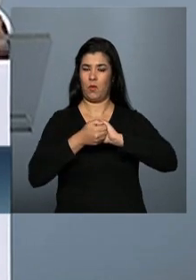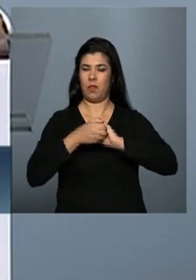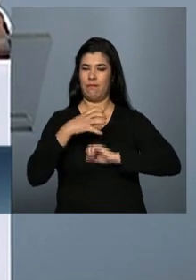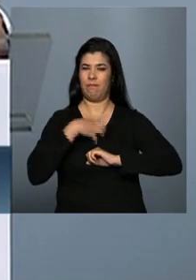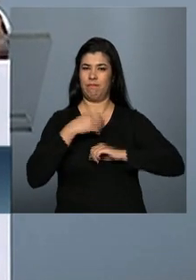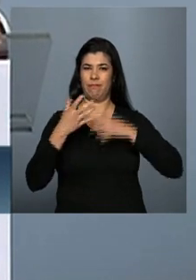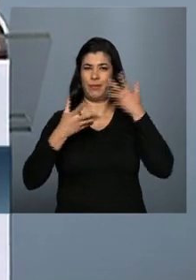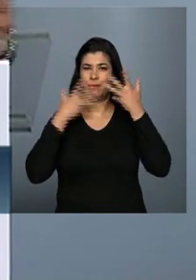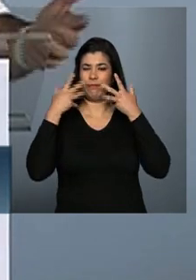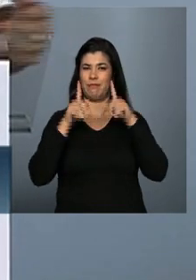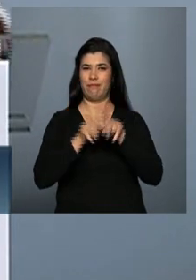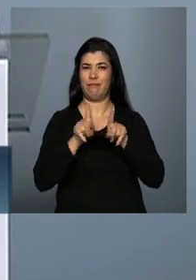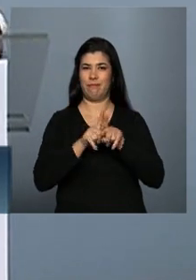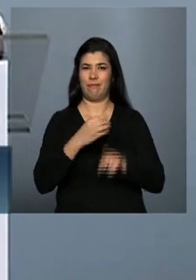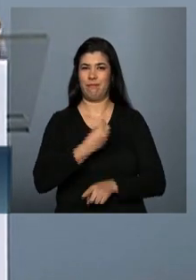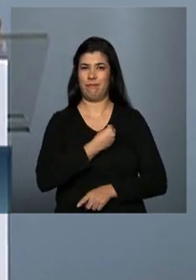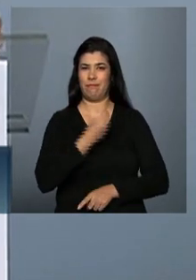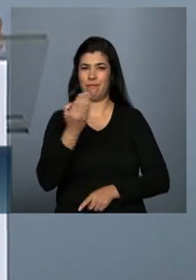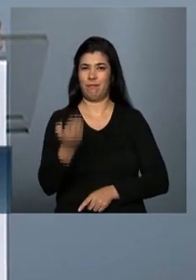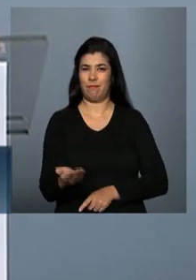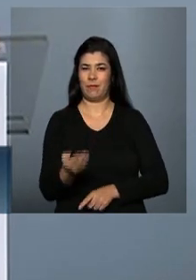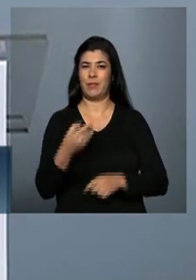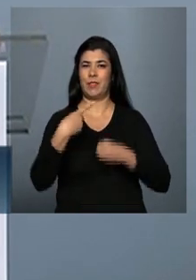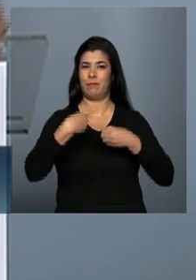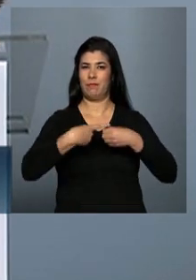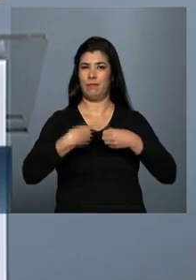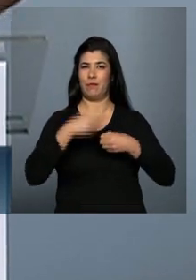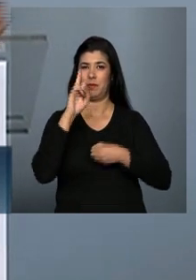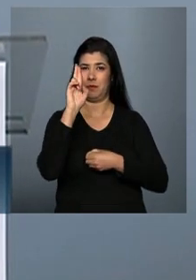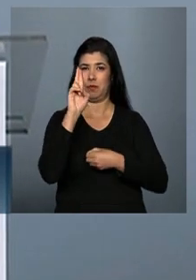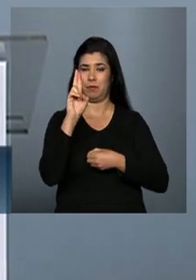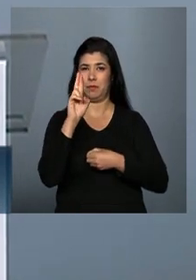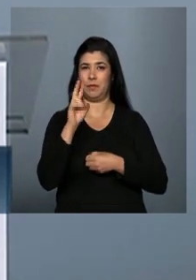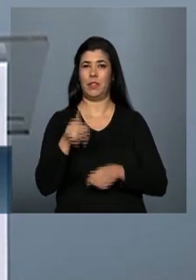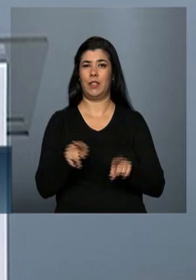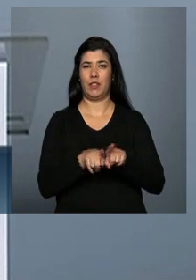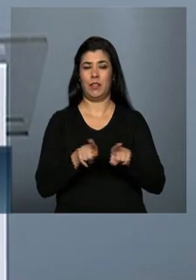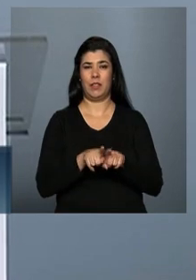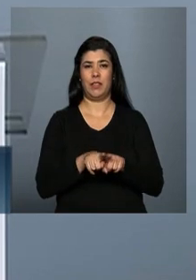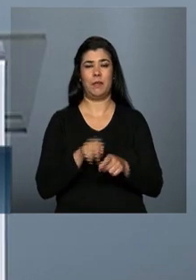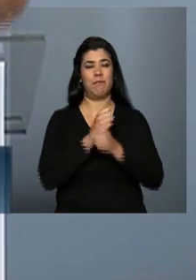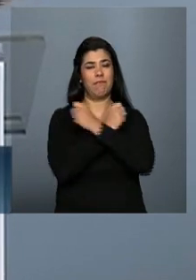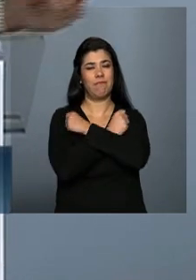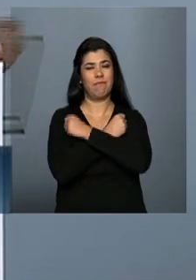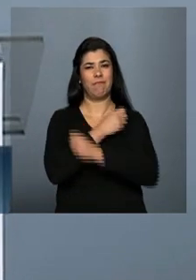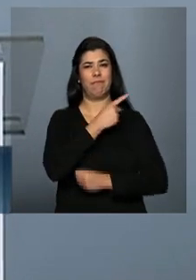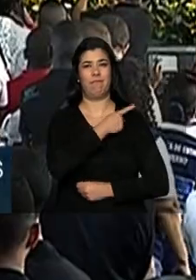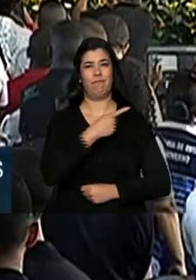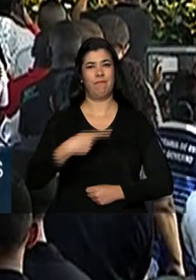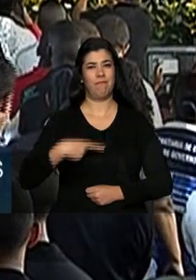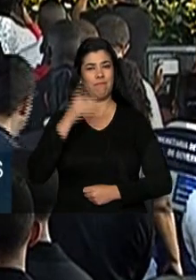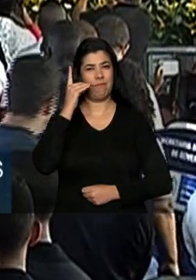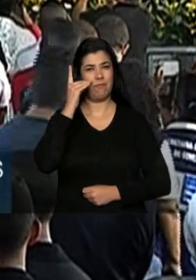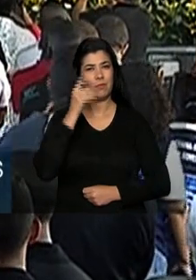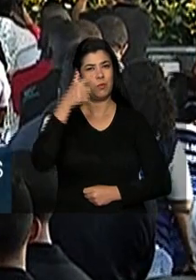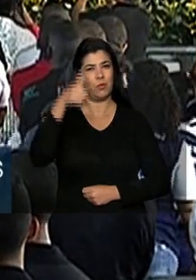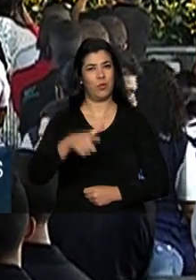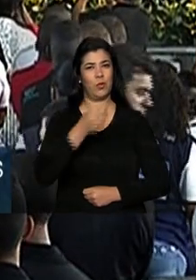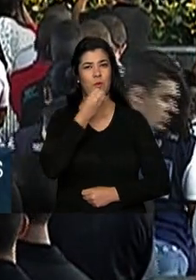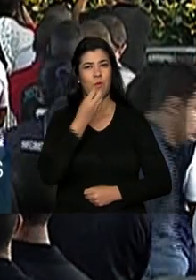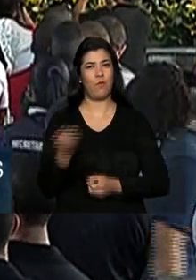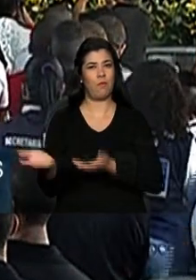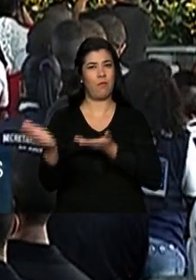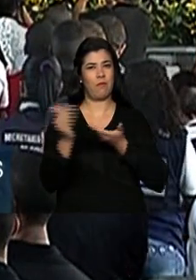alegria a presença da nossa cidade, da nossa querida presidenta Dilma Rousseff. Muito bem-vinda mais uma vez ao